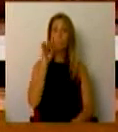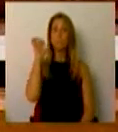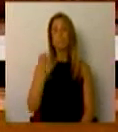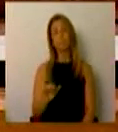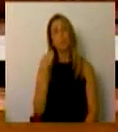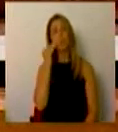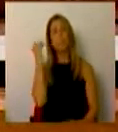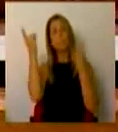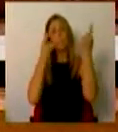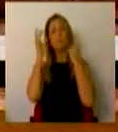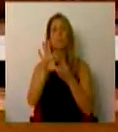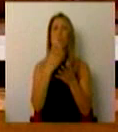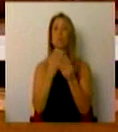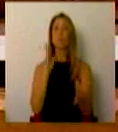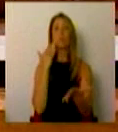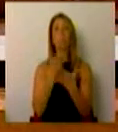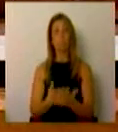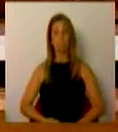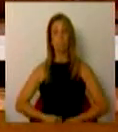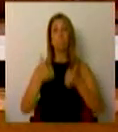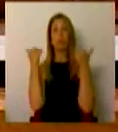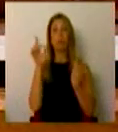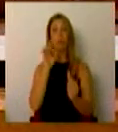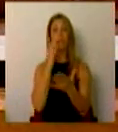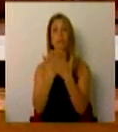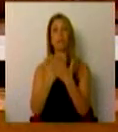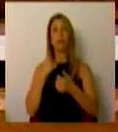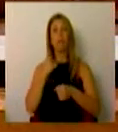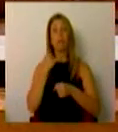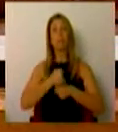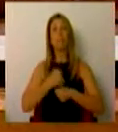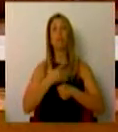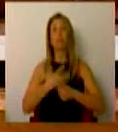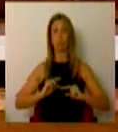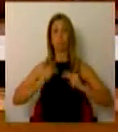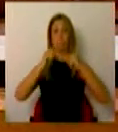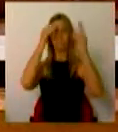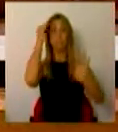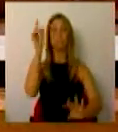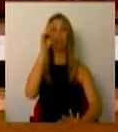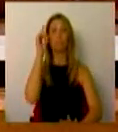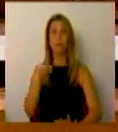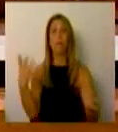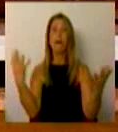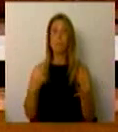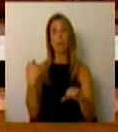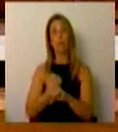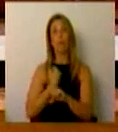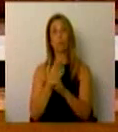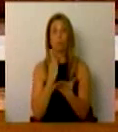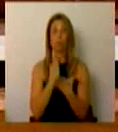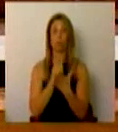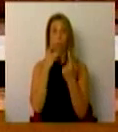das soluções que mais contribuam para a valorização da carreira docente no quadro da cabal prossecução das missões da escola